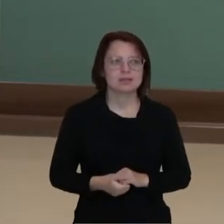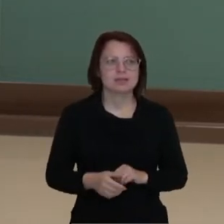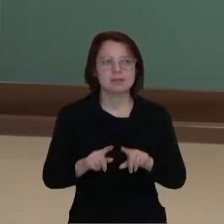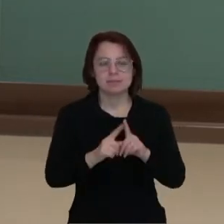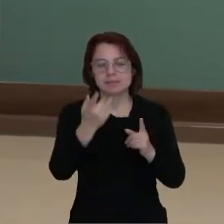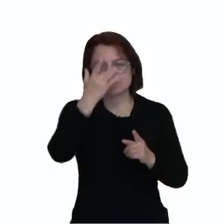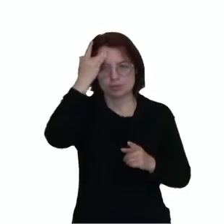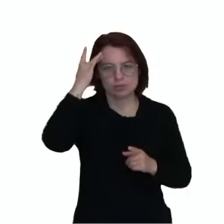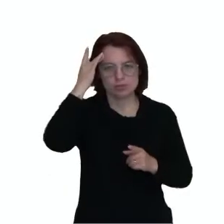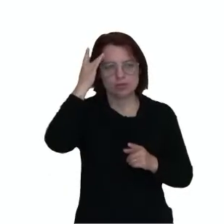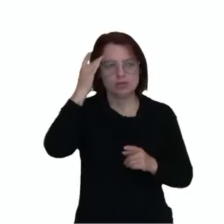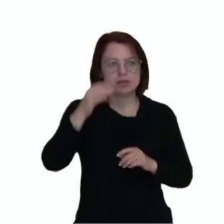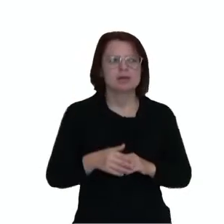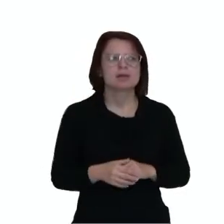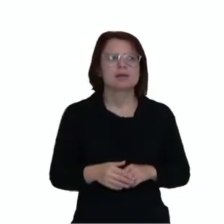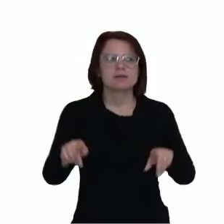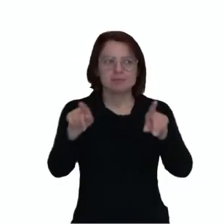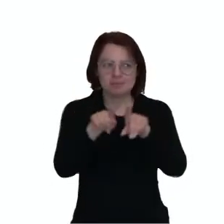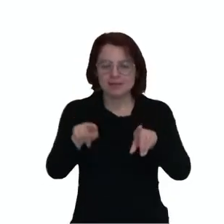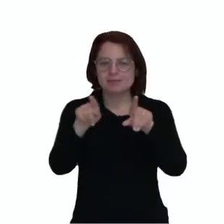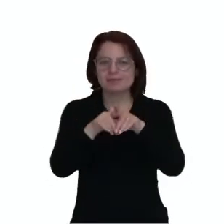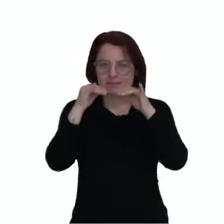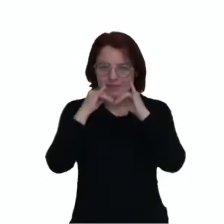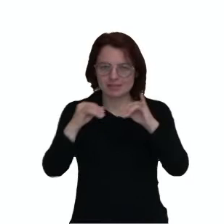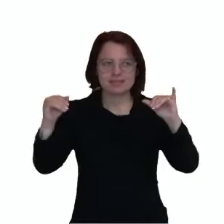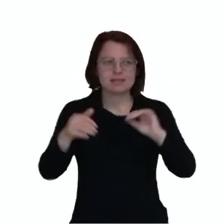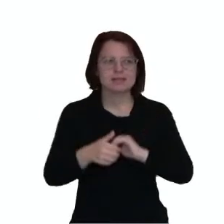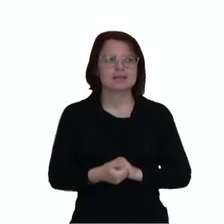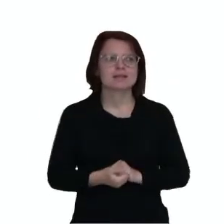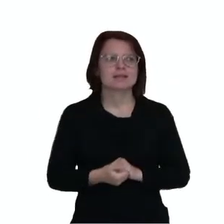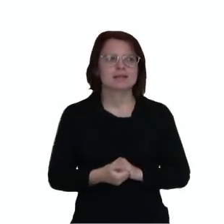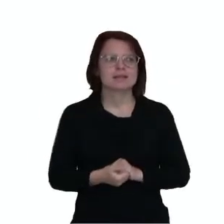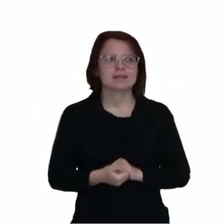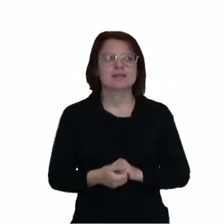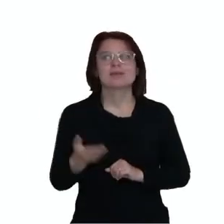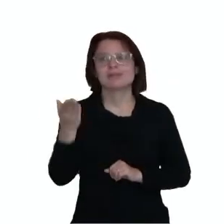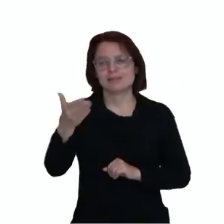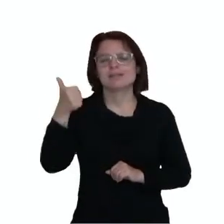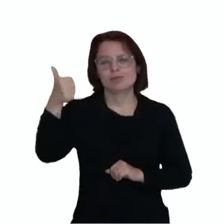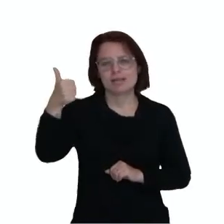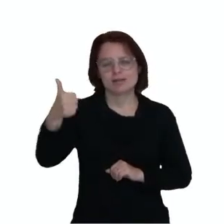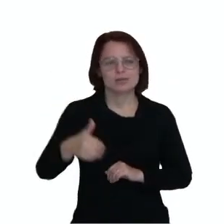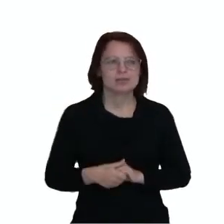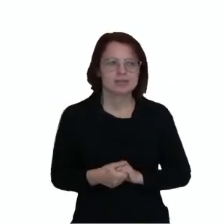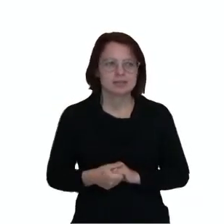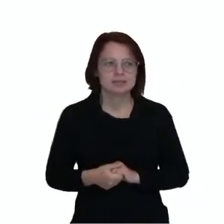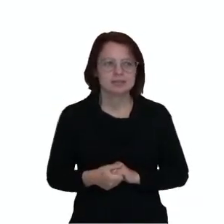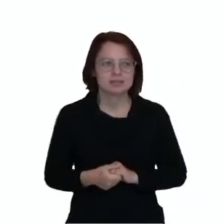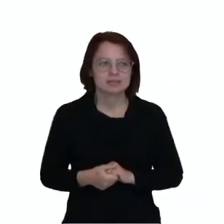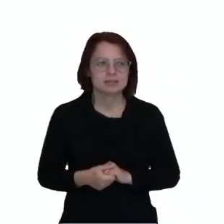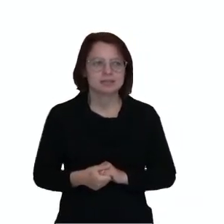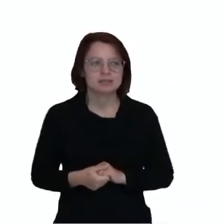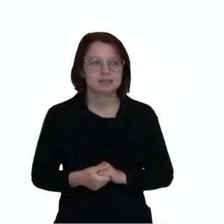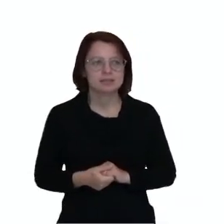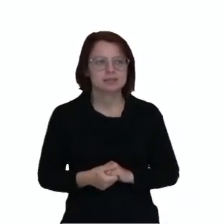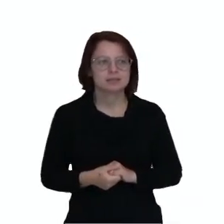dela publicou a mesma matéria, né, do artigo, e aí o dele deu certo, foi